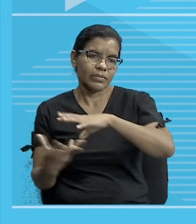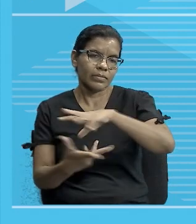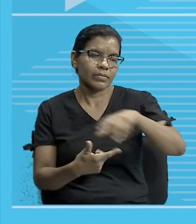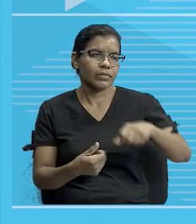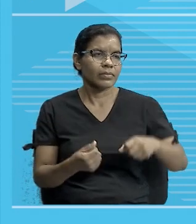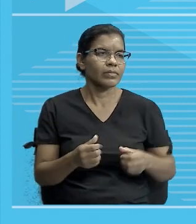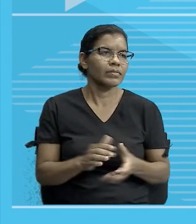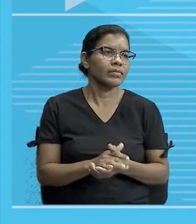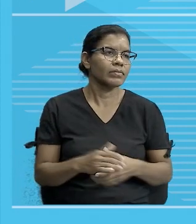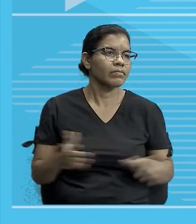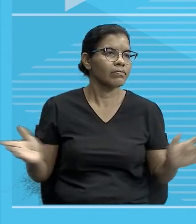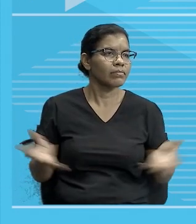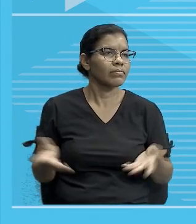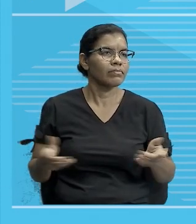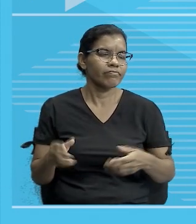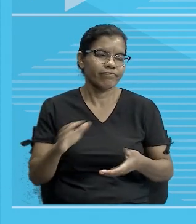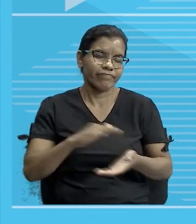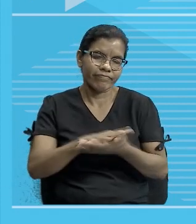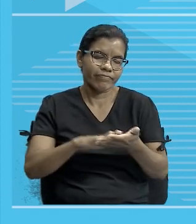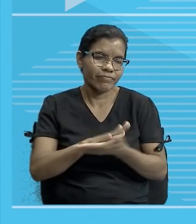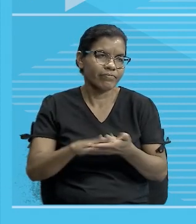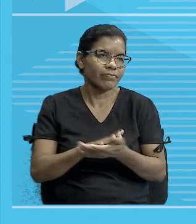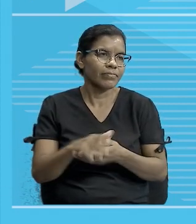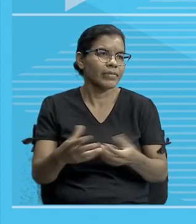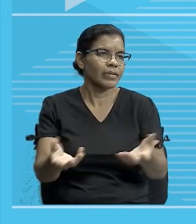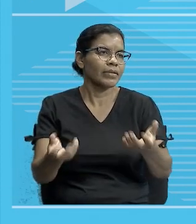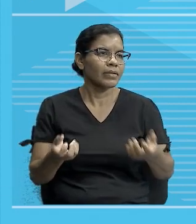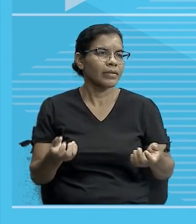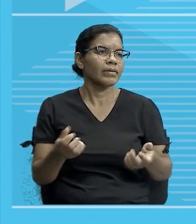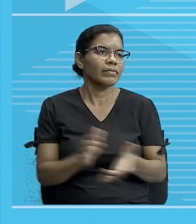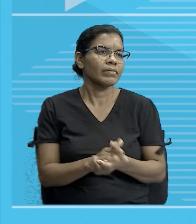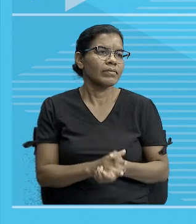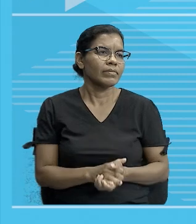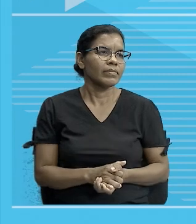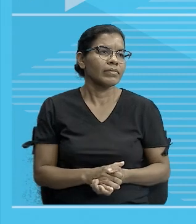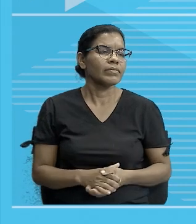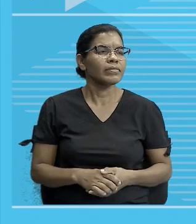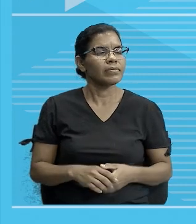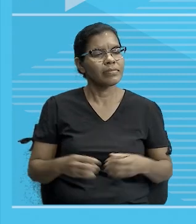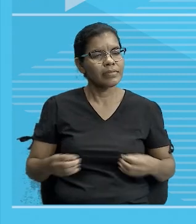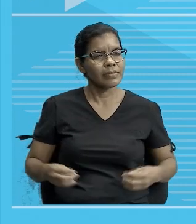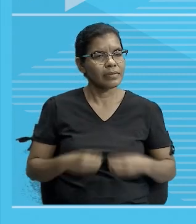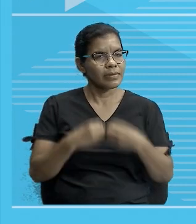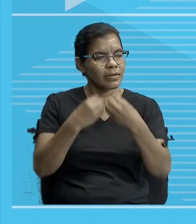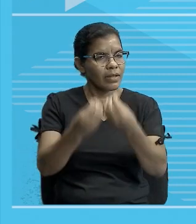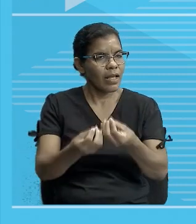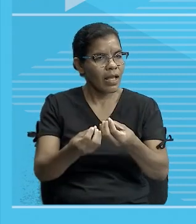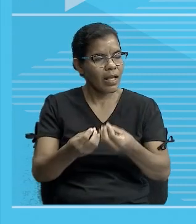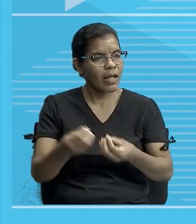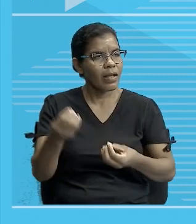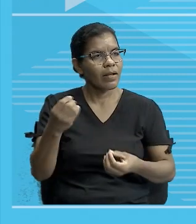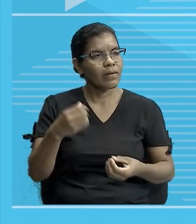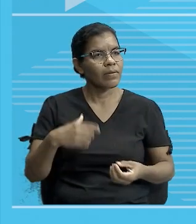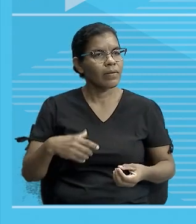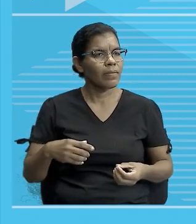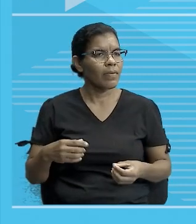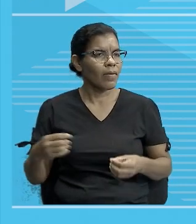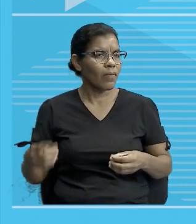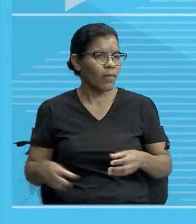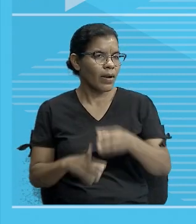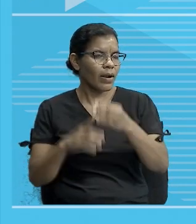que é que ele era até agora? Nada! O que é que ele quer? Ser alguma coisa.